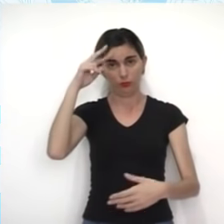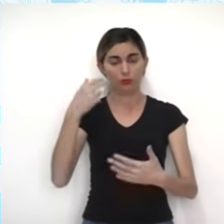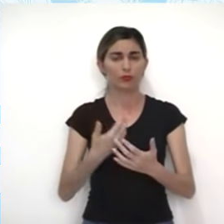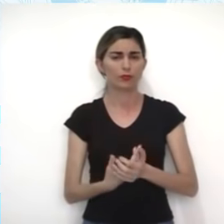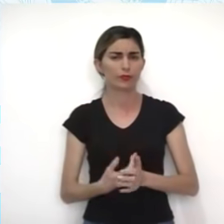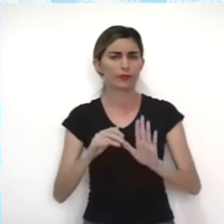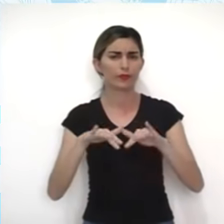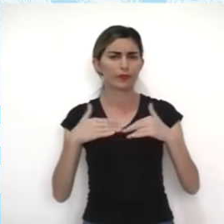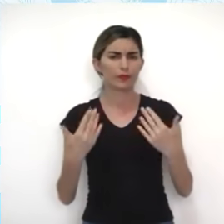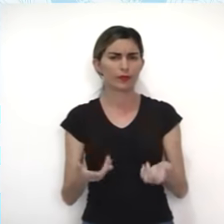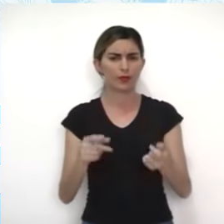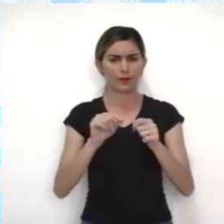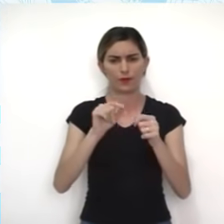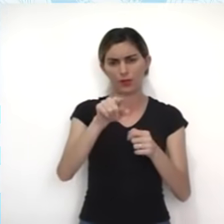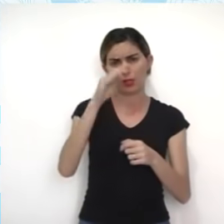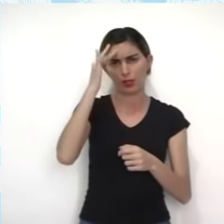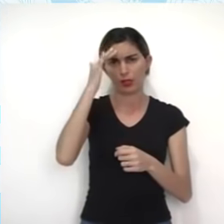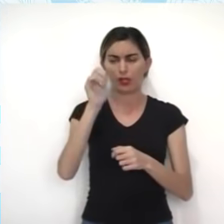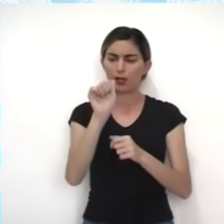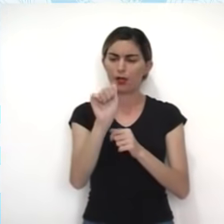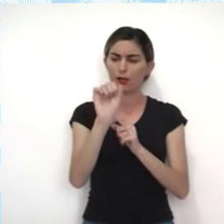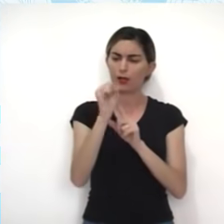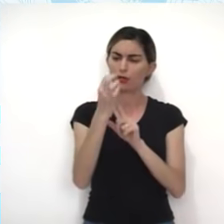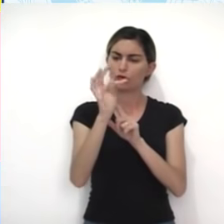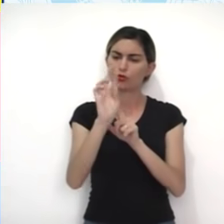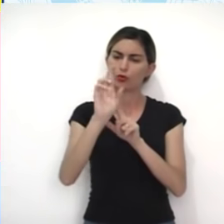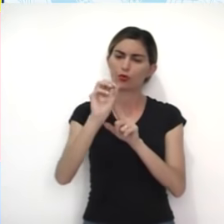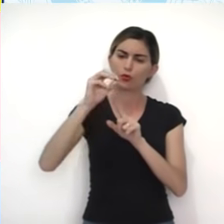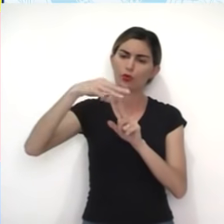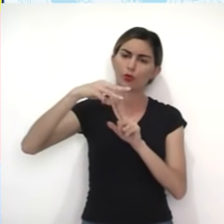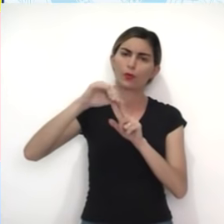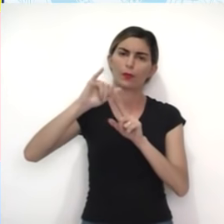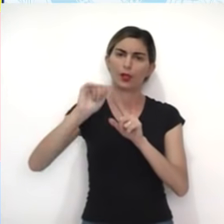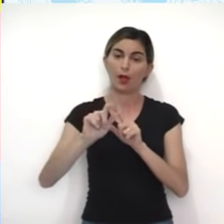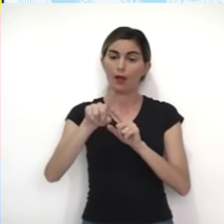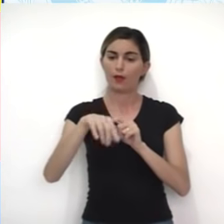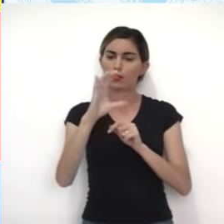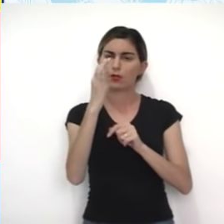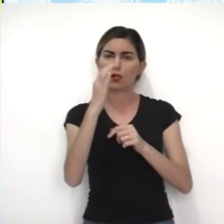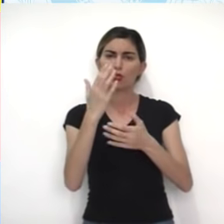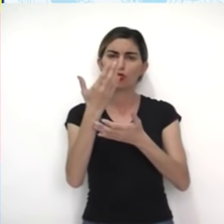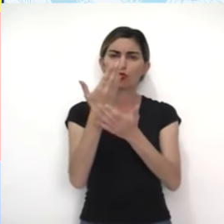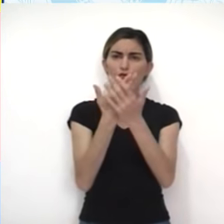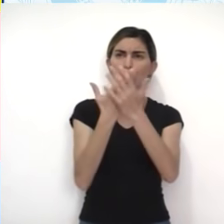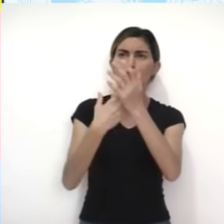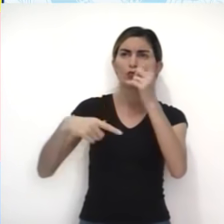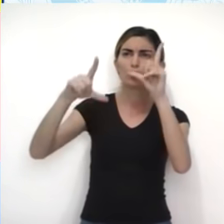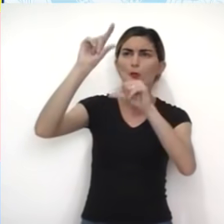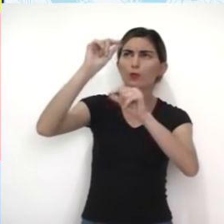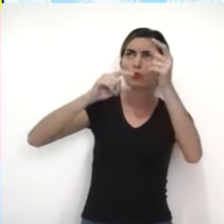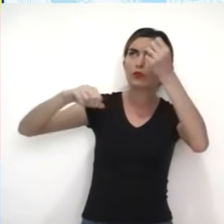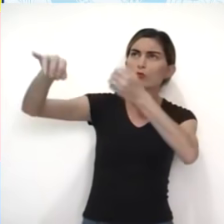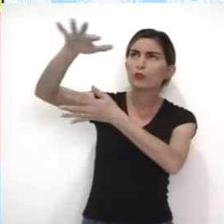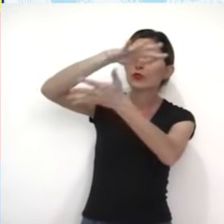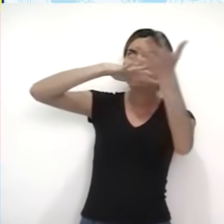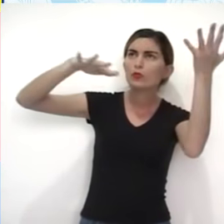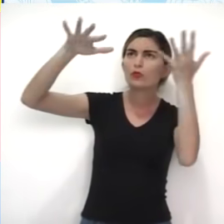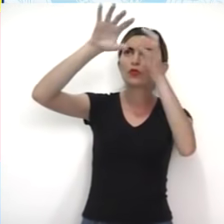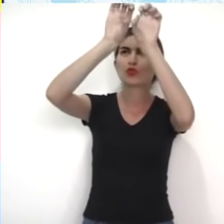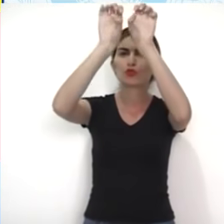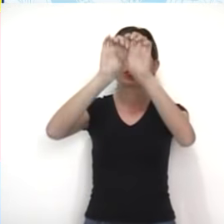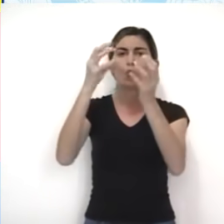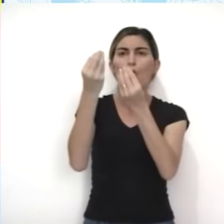da história então parafuso entenderam que astronomia astronomia é uma ciência que estuda os astros a